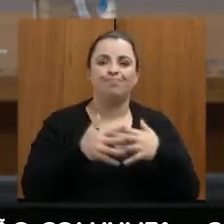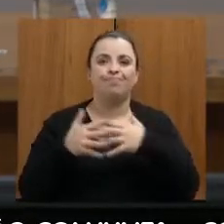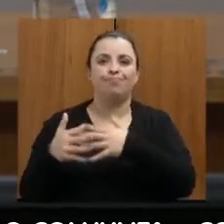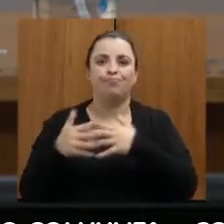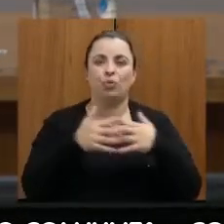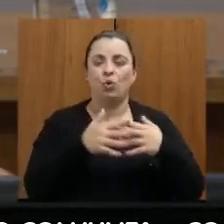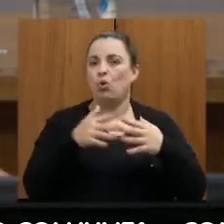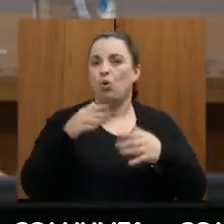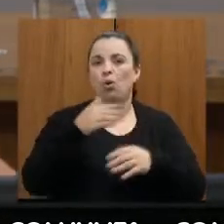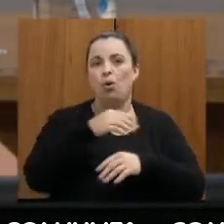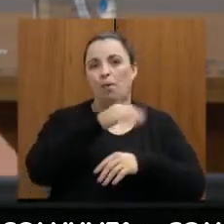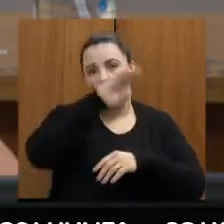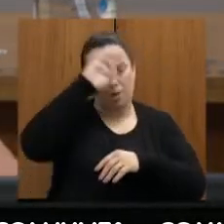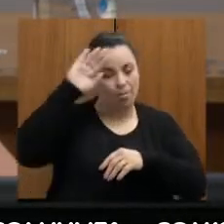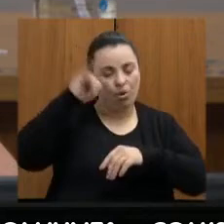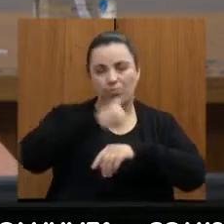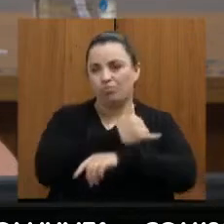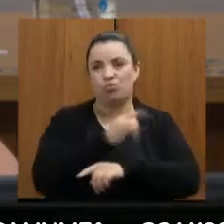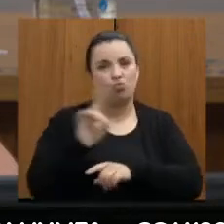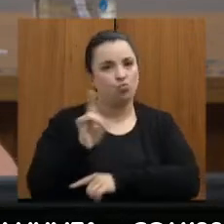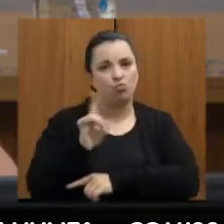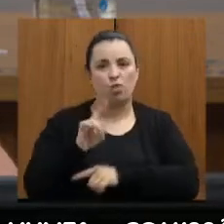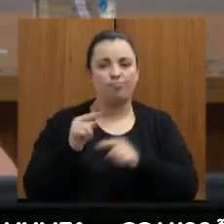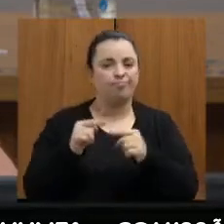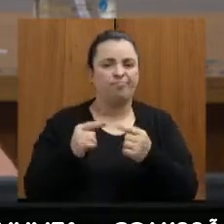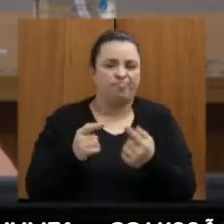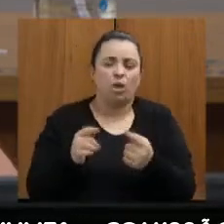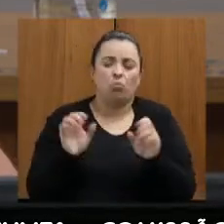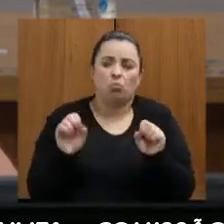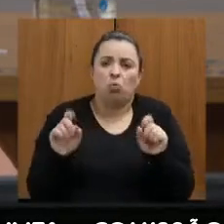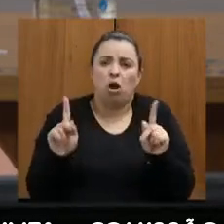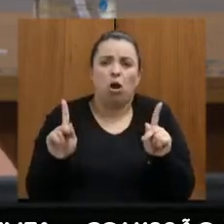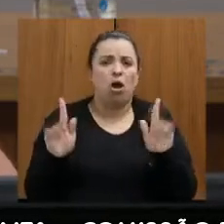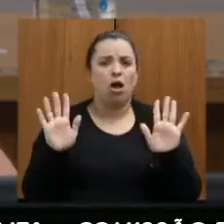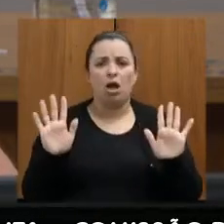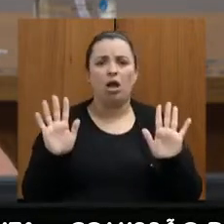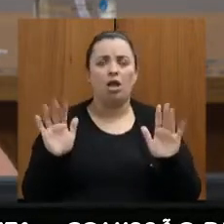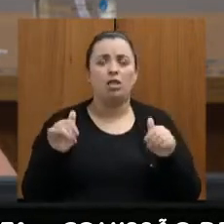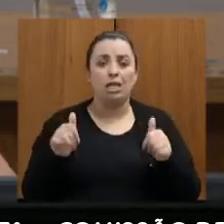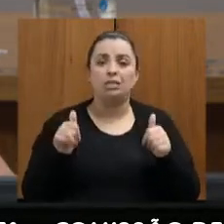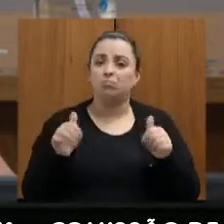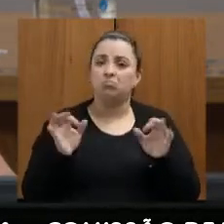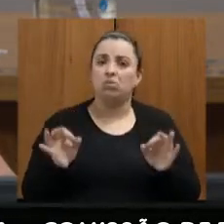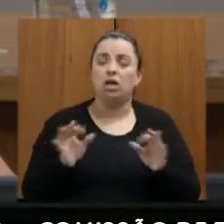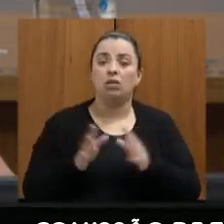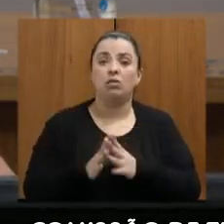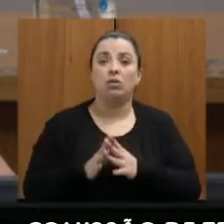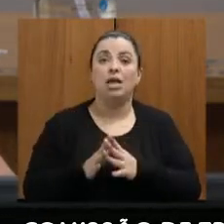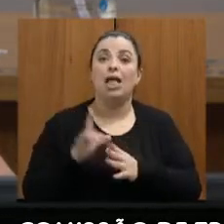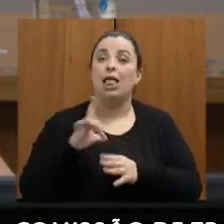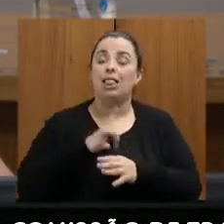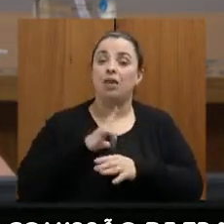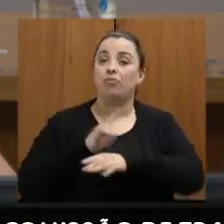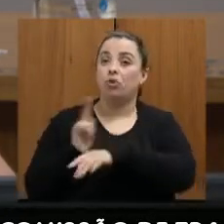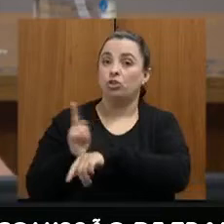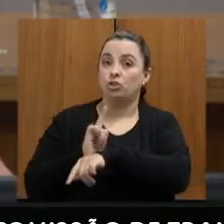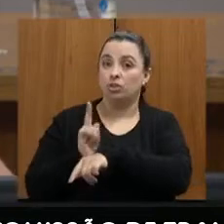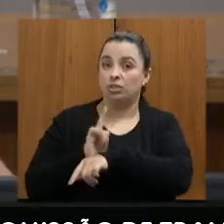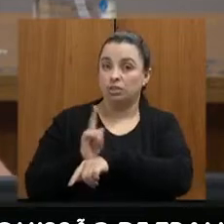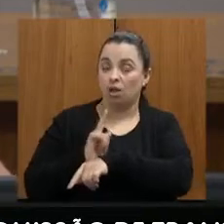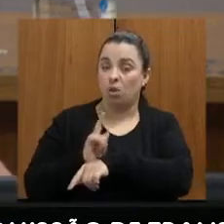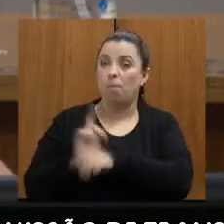Hum o que existe houve uma gestão por parte do governador